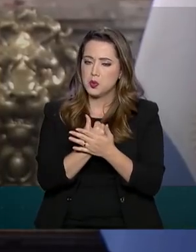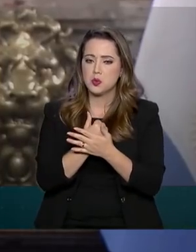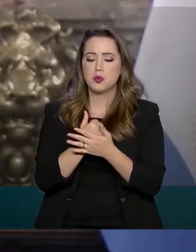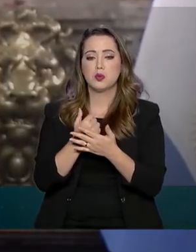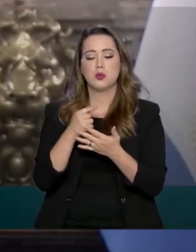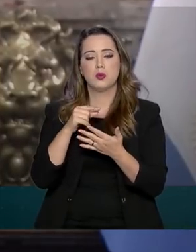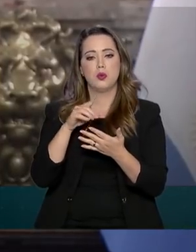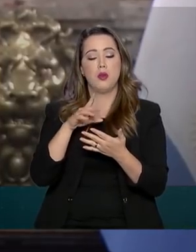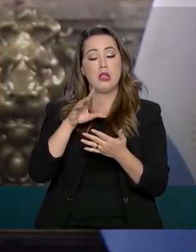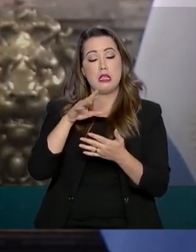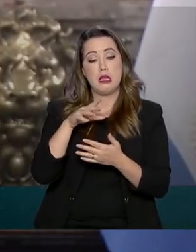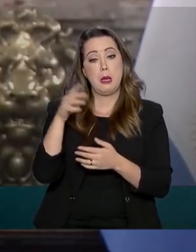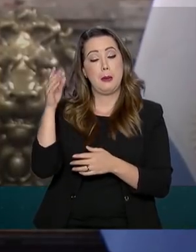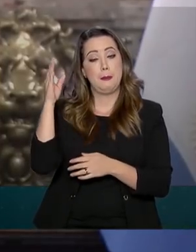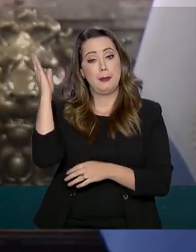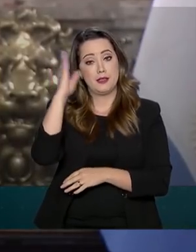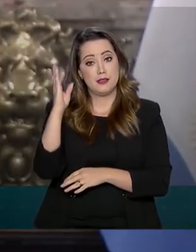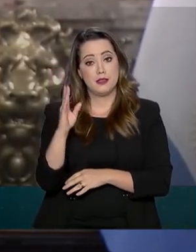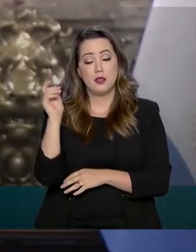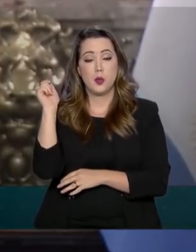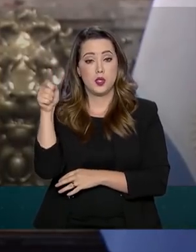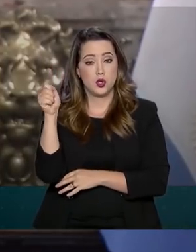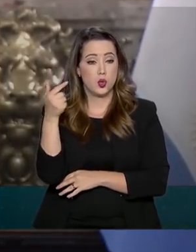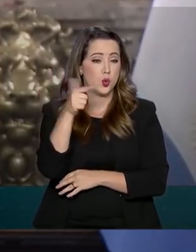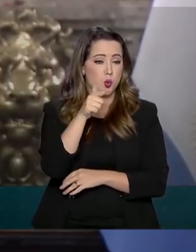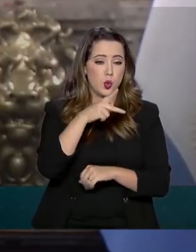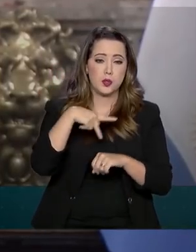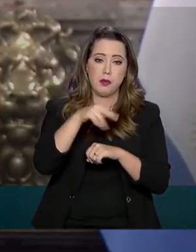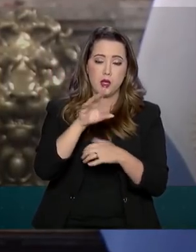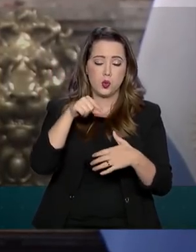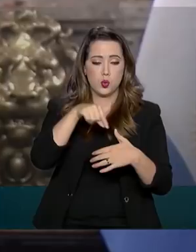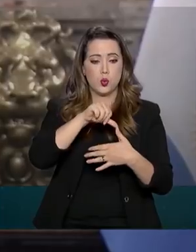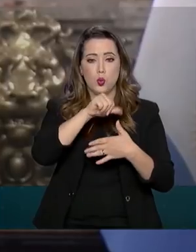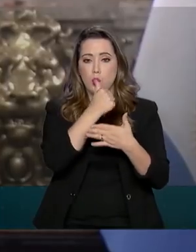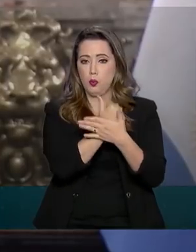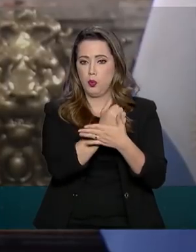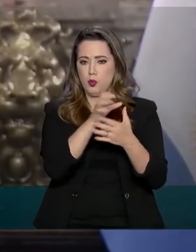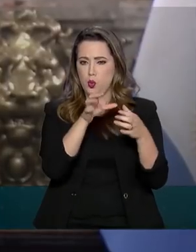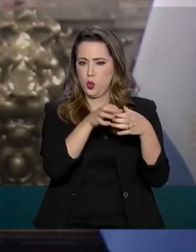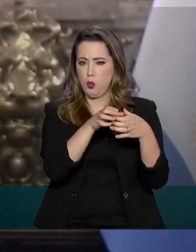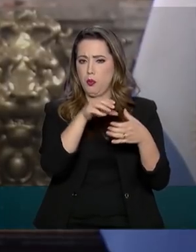Argentina e demais países desse bloco.